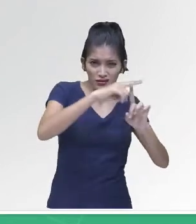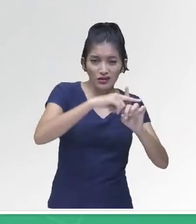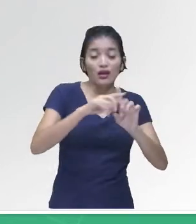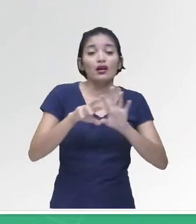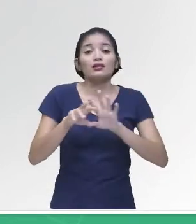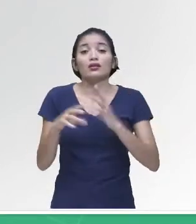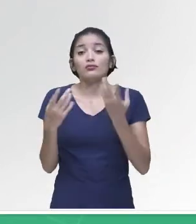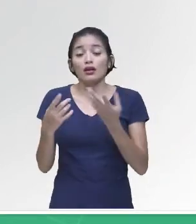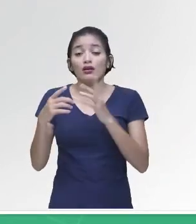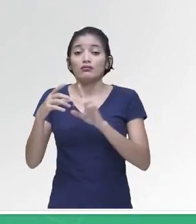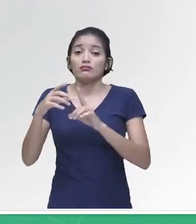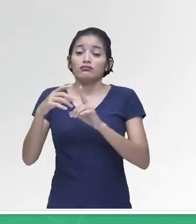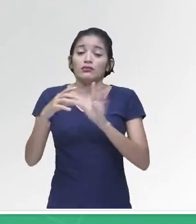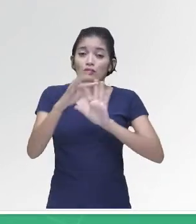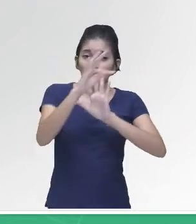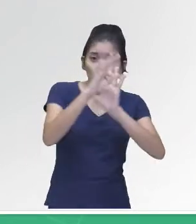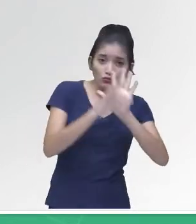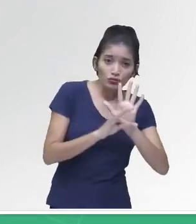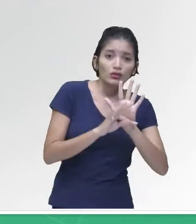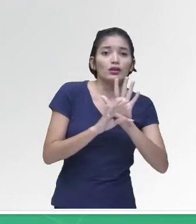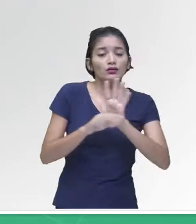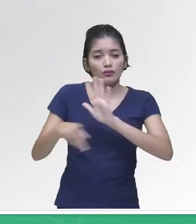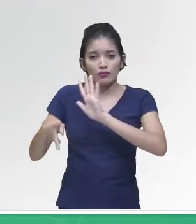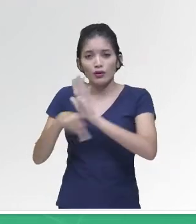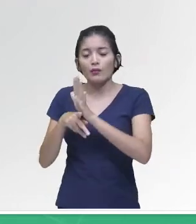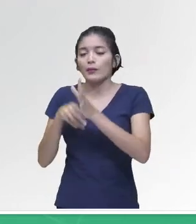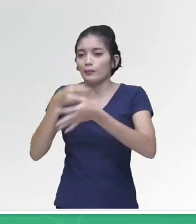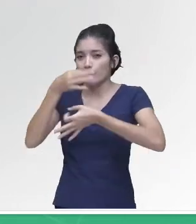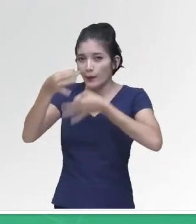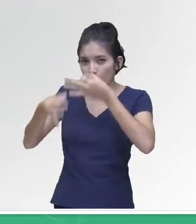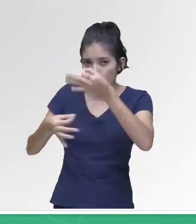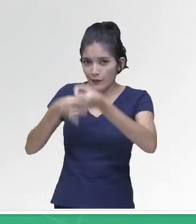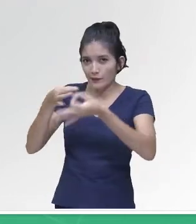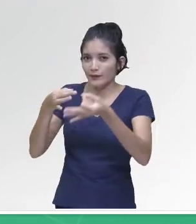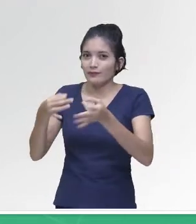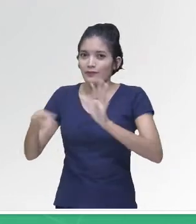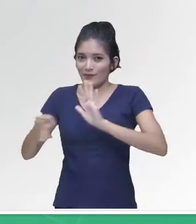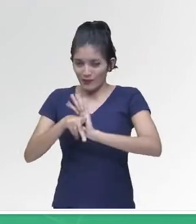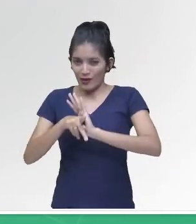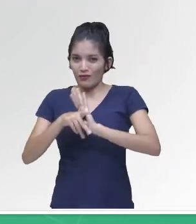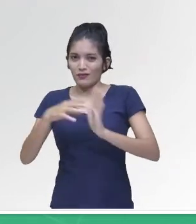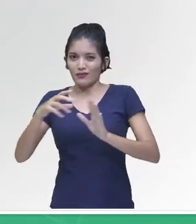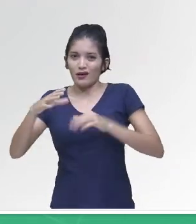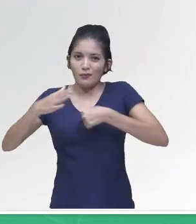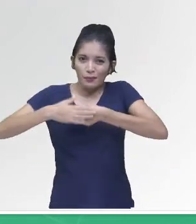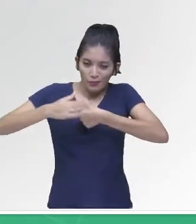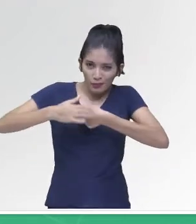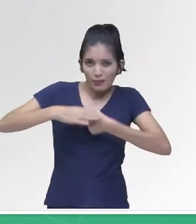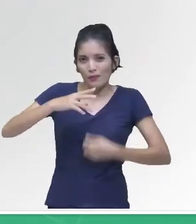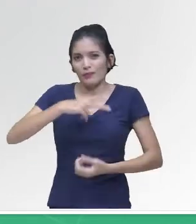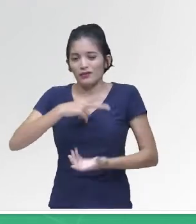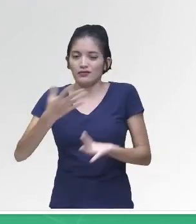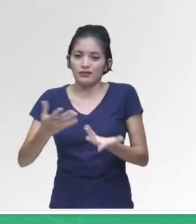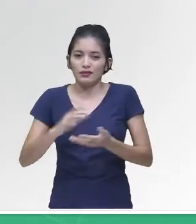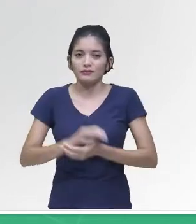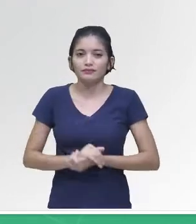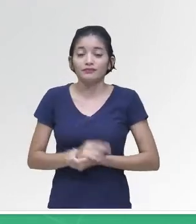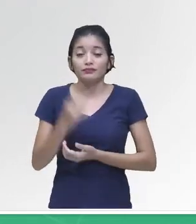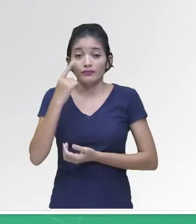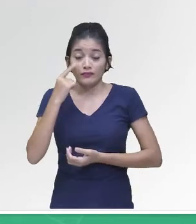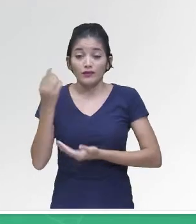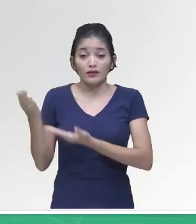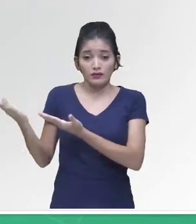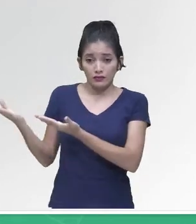texto que pertence ao tipo argumentativo. Ou seja, isso aqui